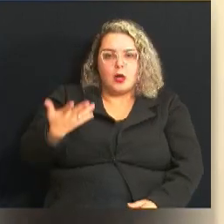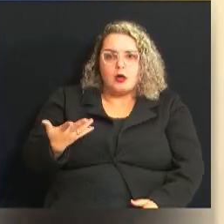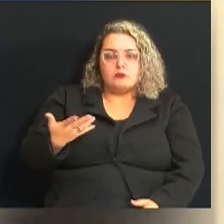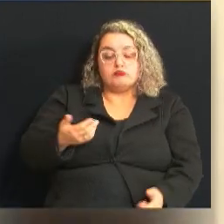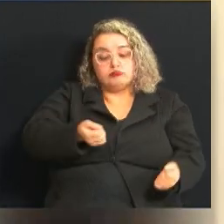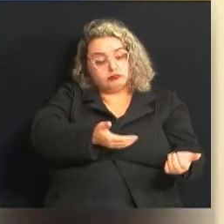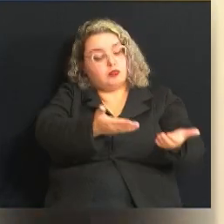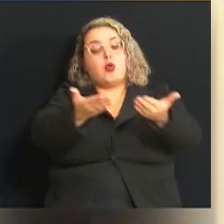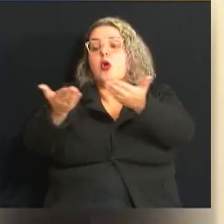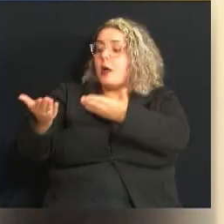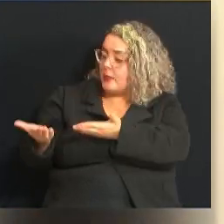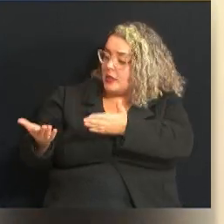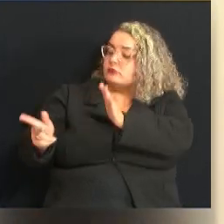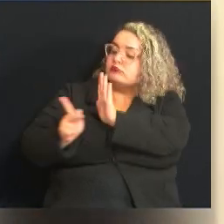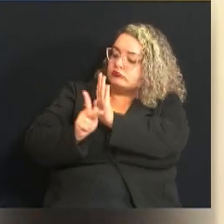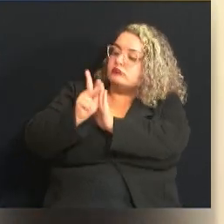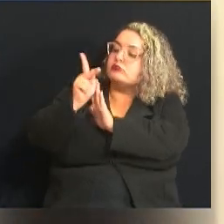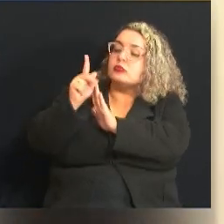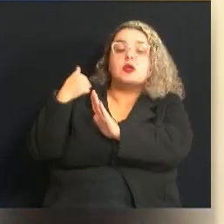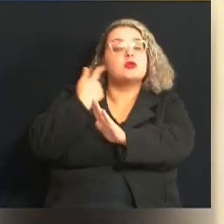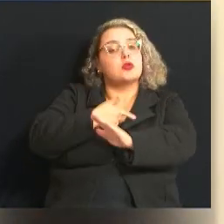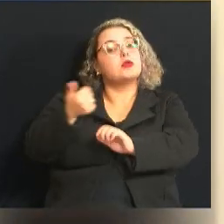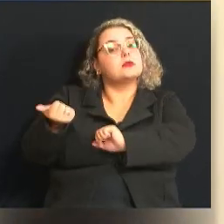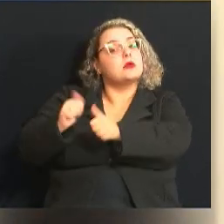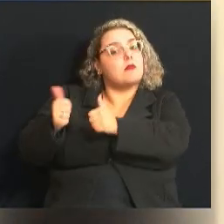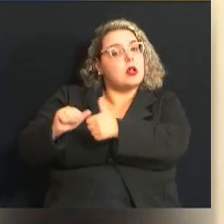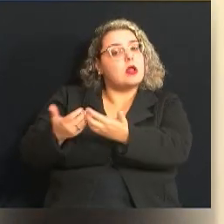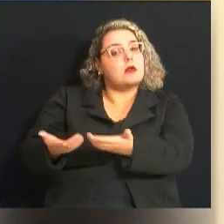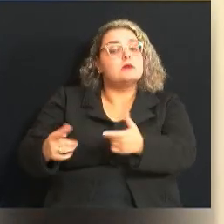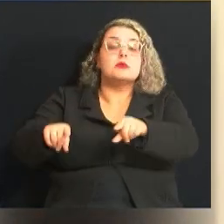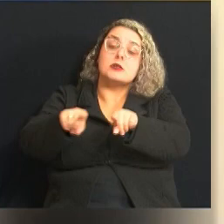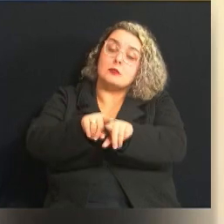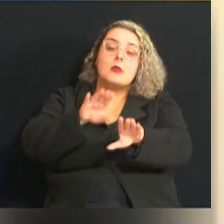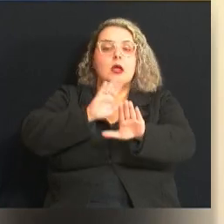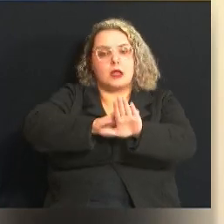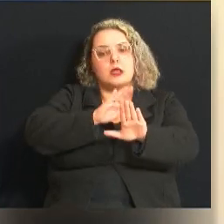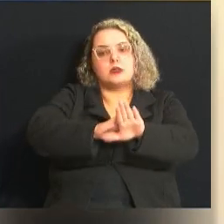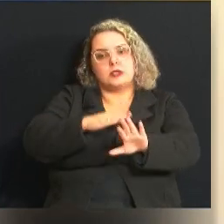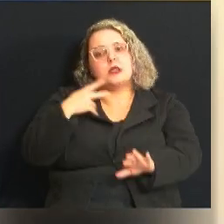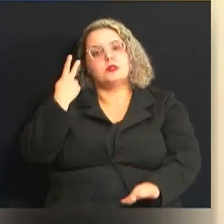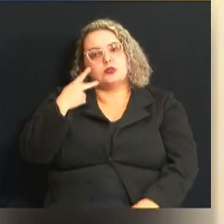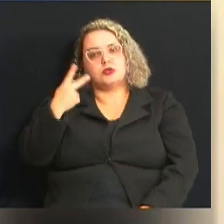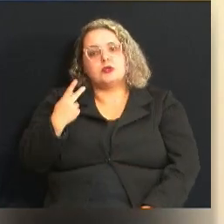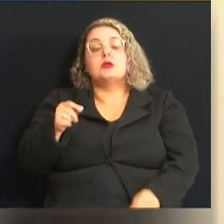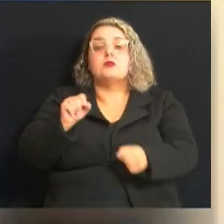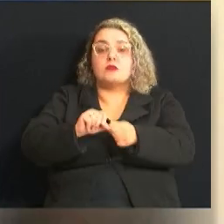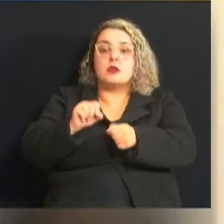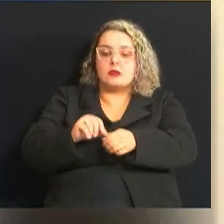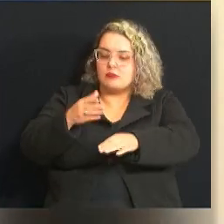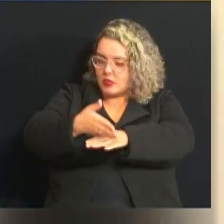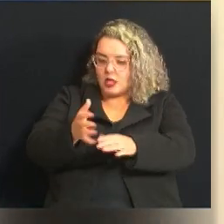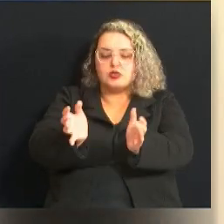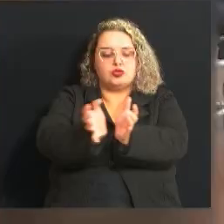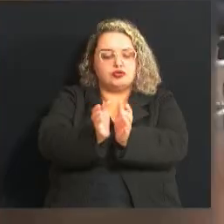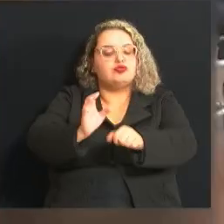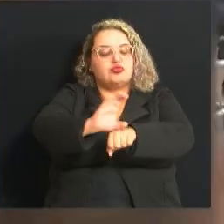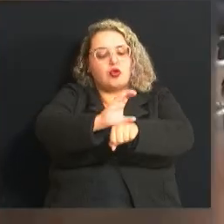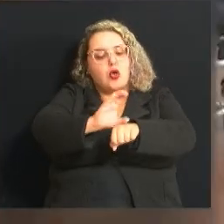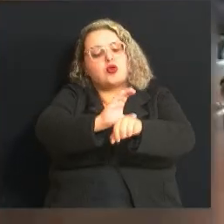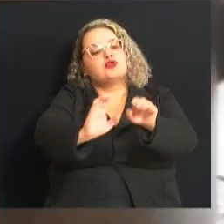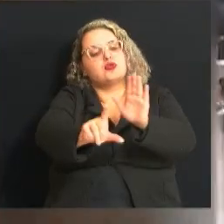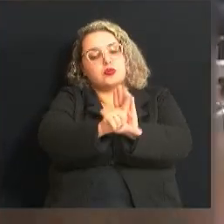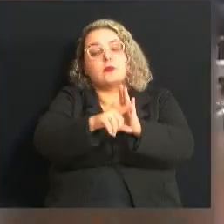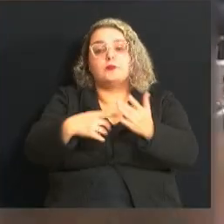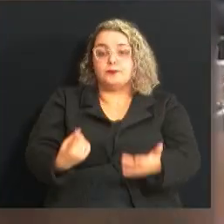apresentaram projetos para que nós avaliássemos, como as ações dos vereadores que fazem parte da Comissão de Constituição e Legalidade.